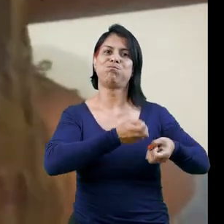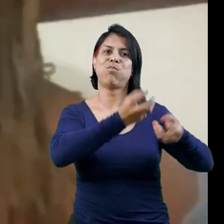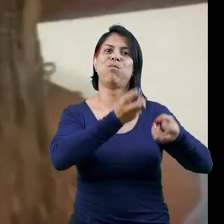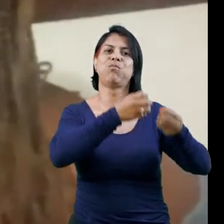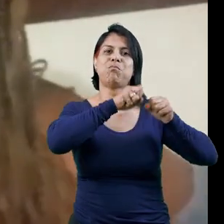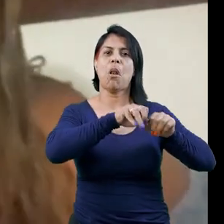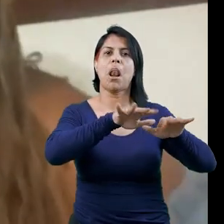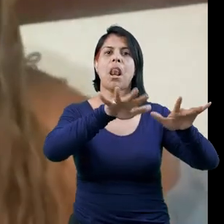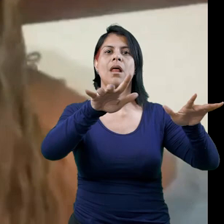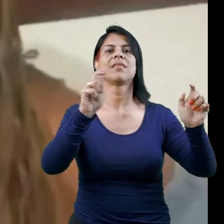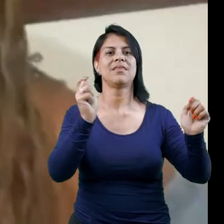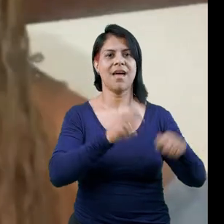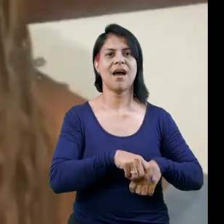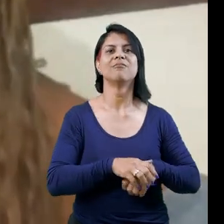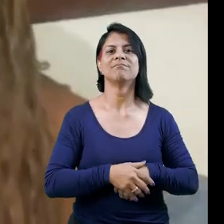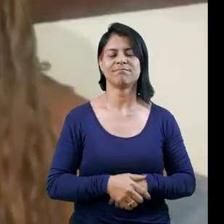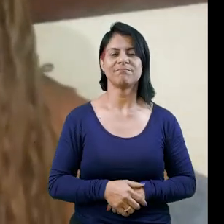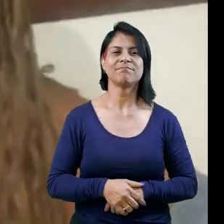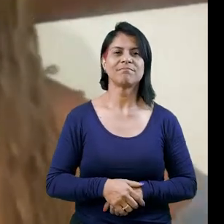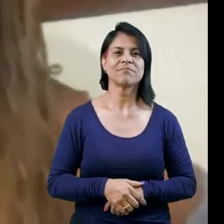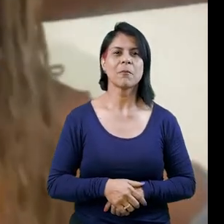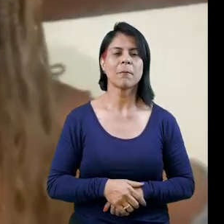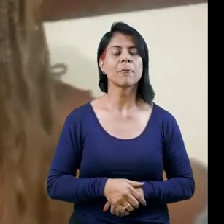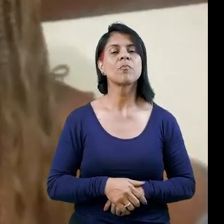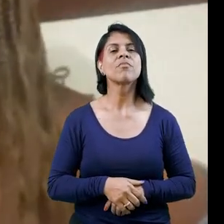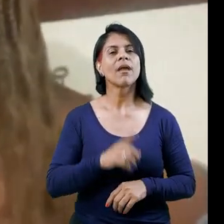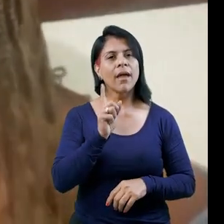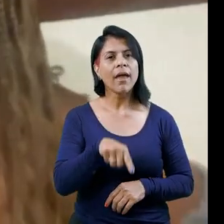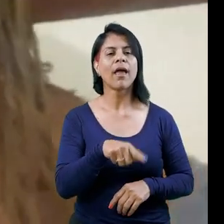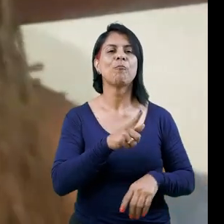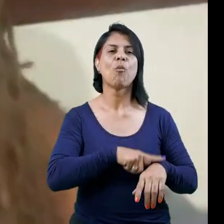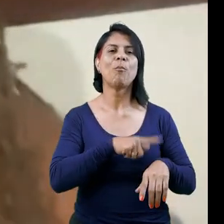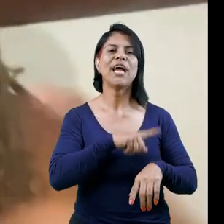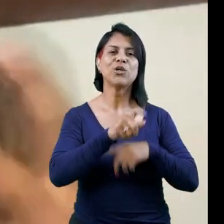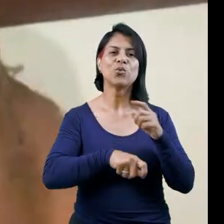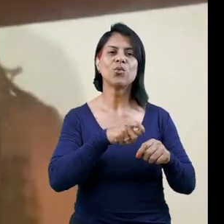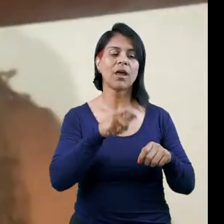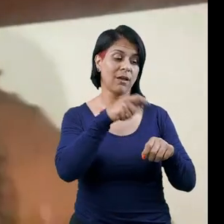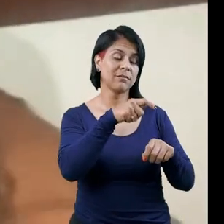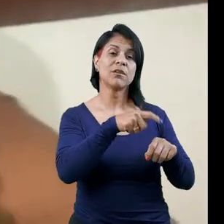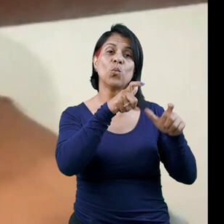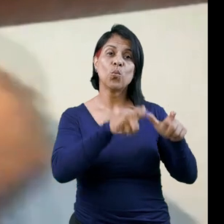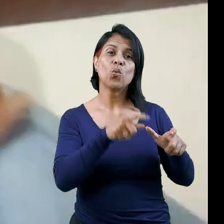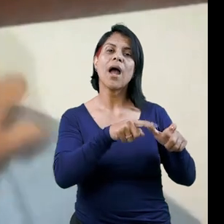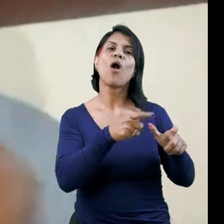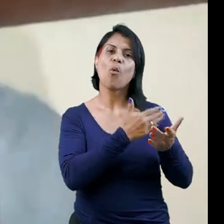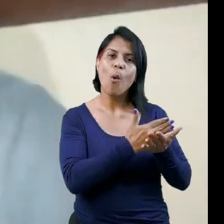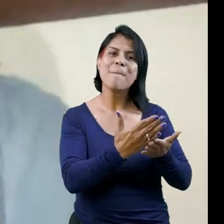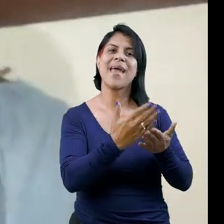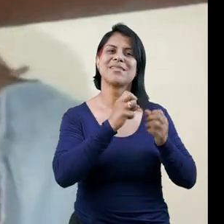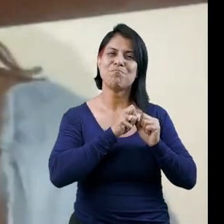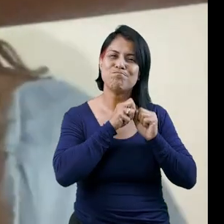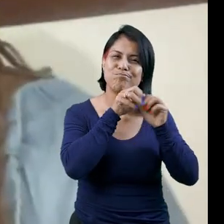a abundância, é justamente de onde vem